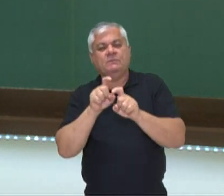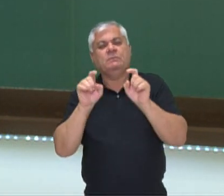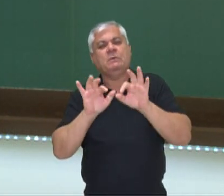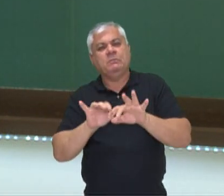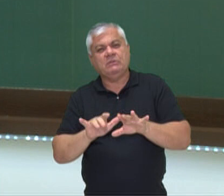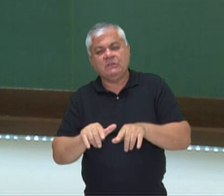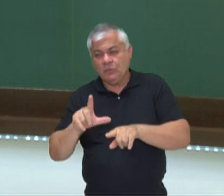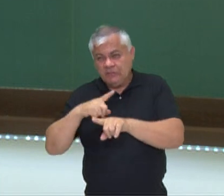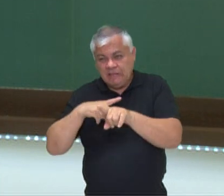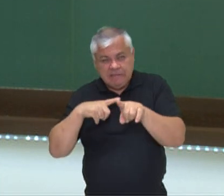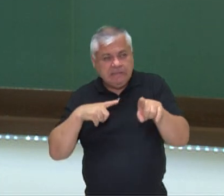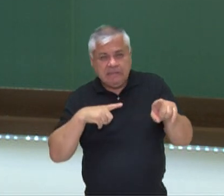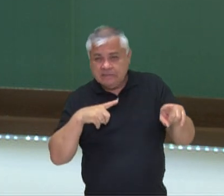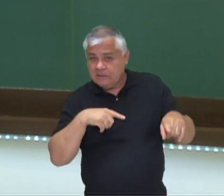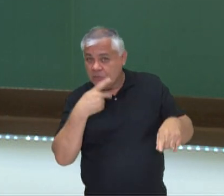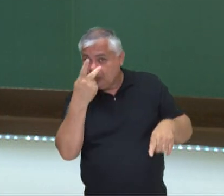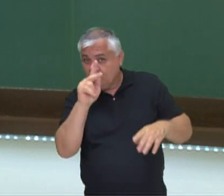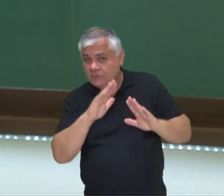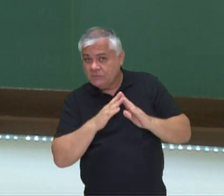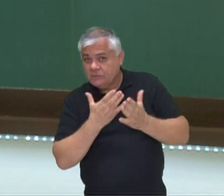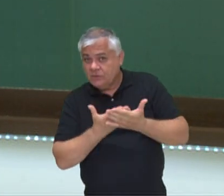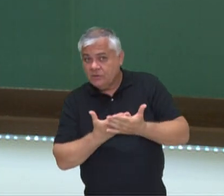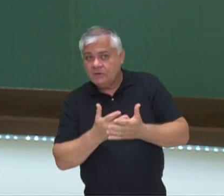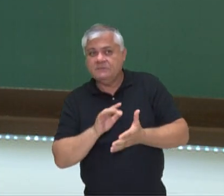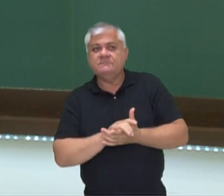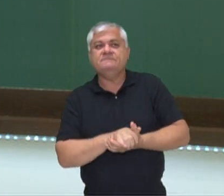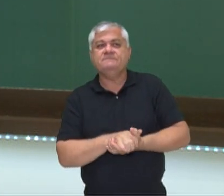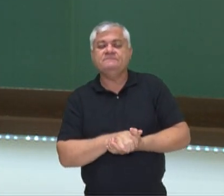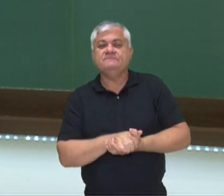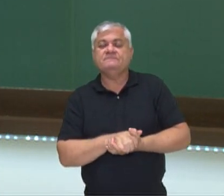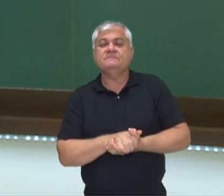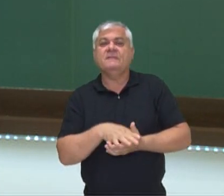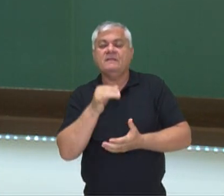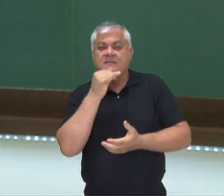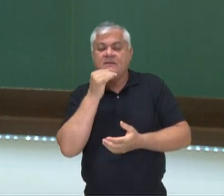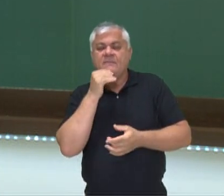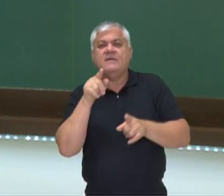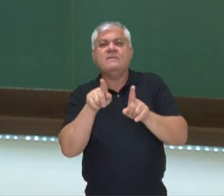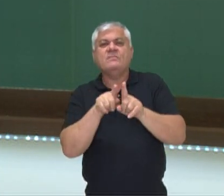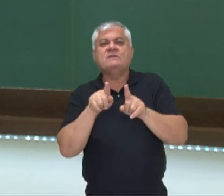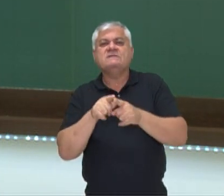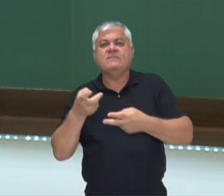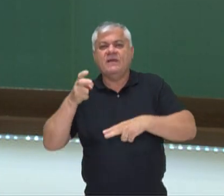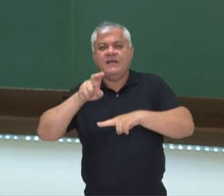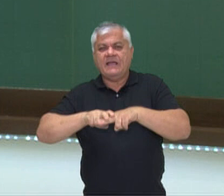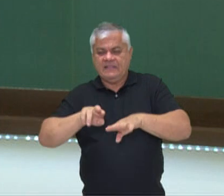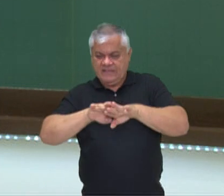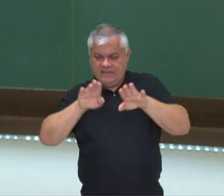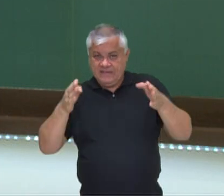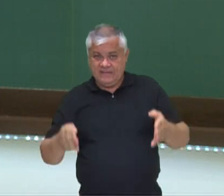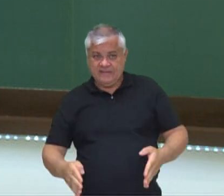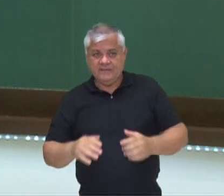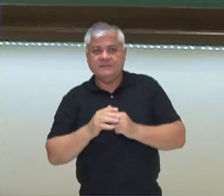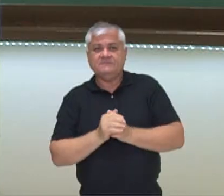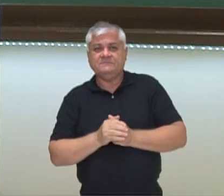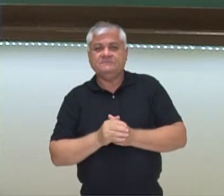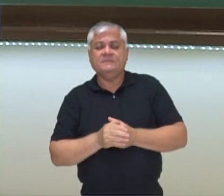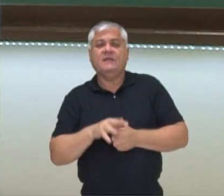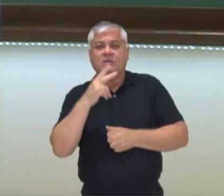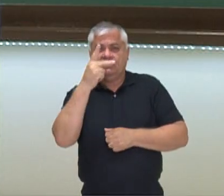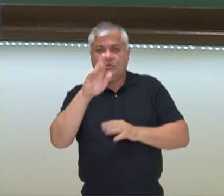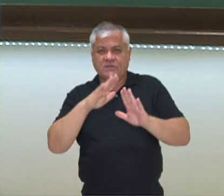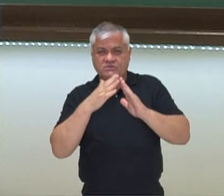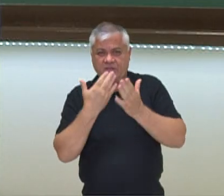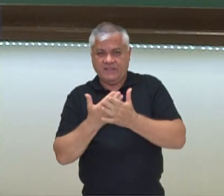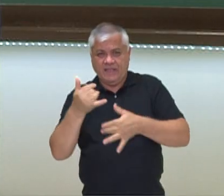tem equipamentos de informática na sua escola? Desks, e as carteiras? Labs, a sua escola